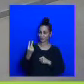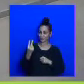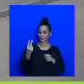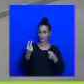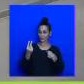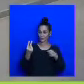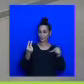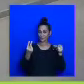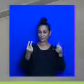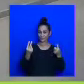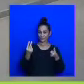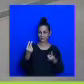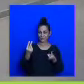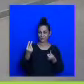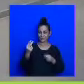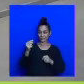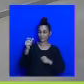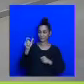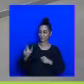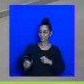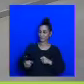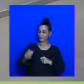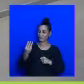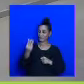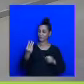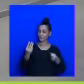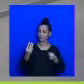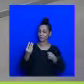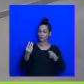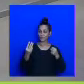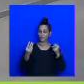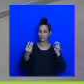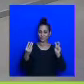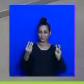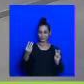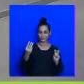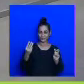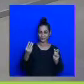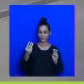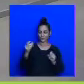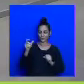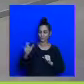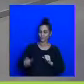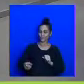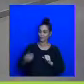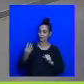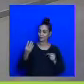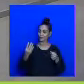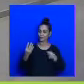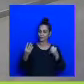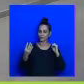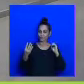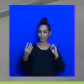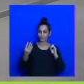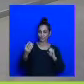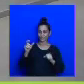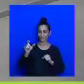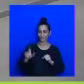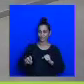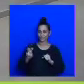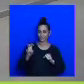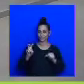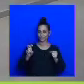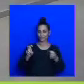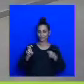seis coluna 3 5 coluna 4 coluna